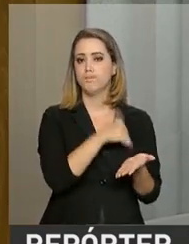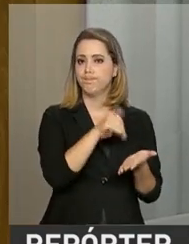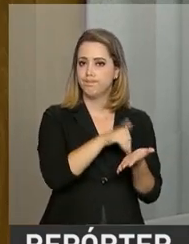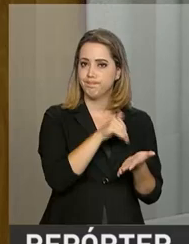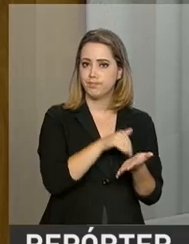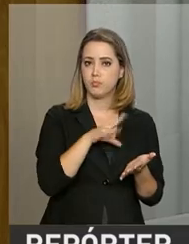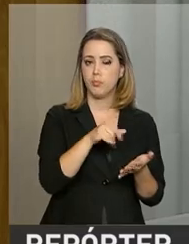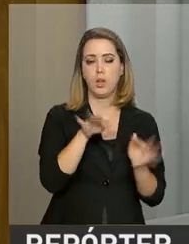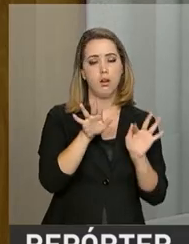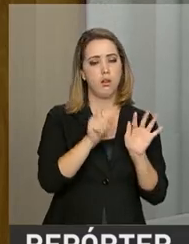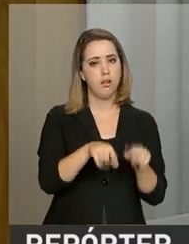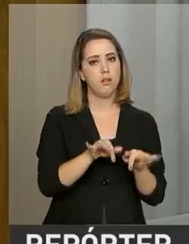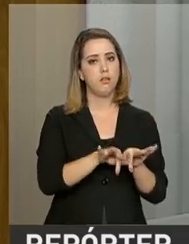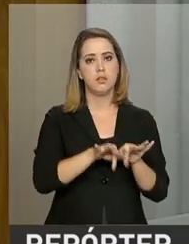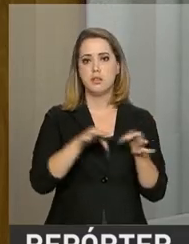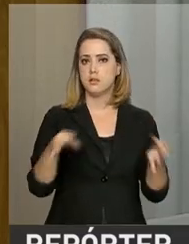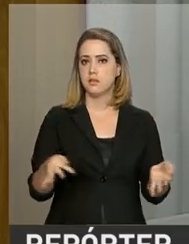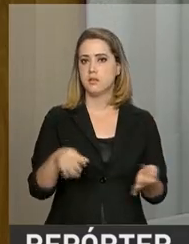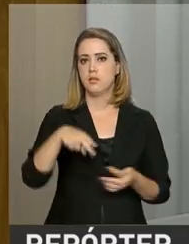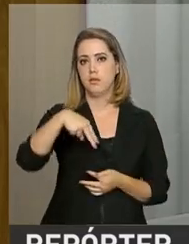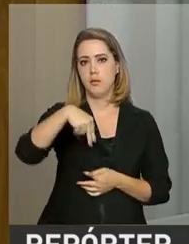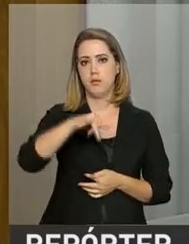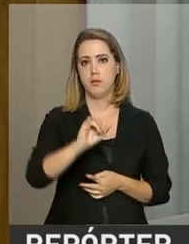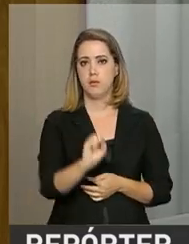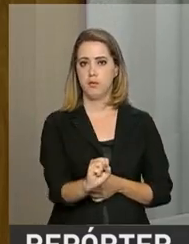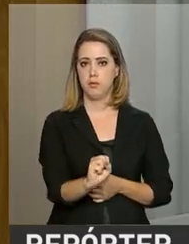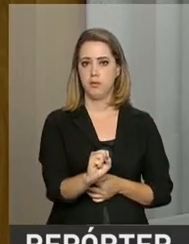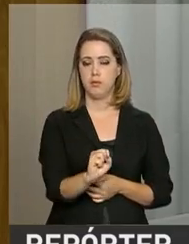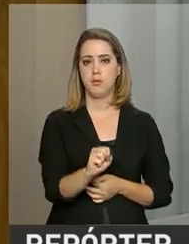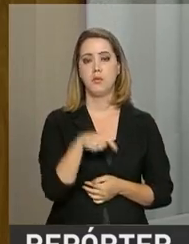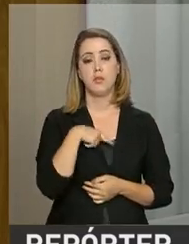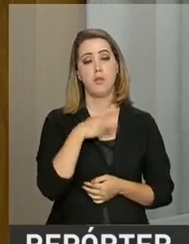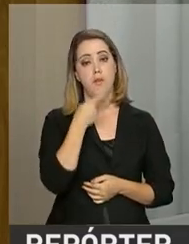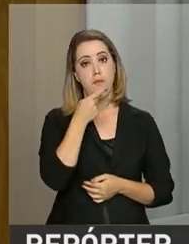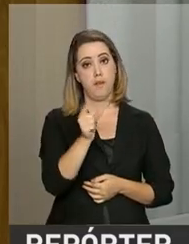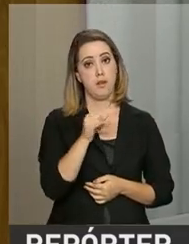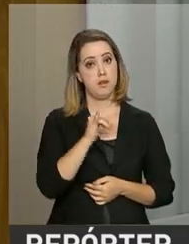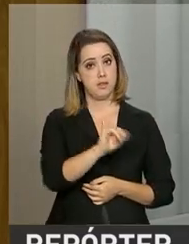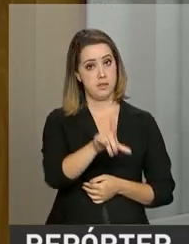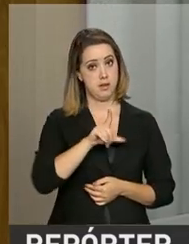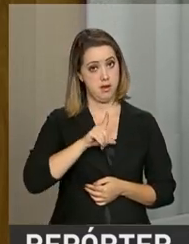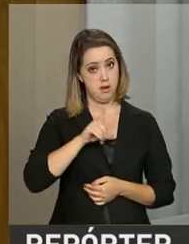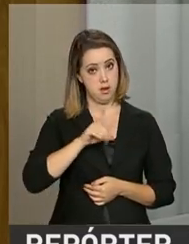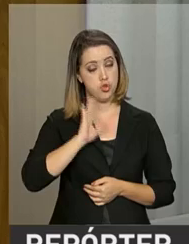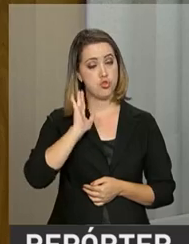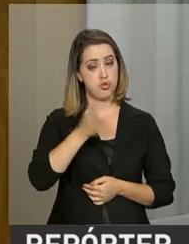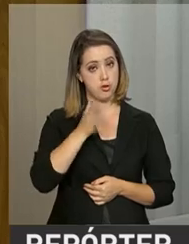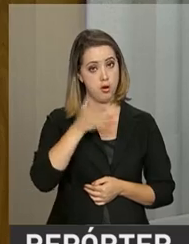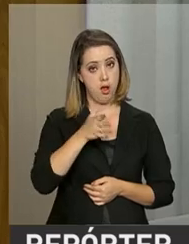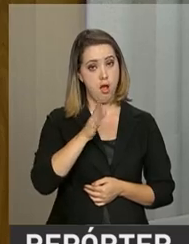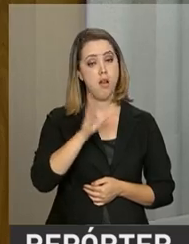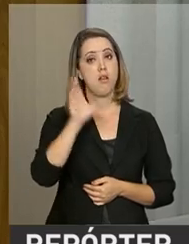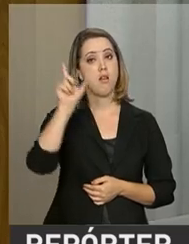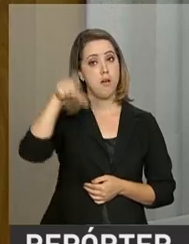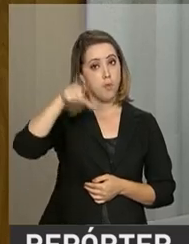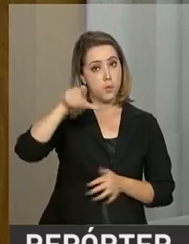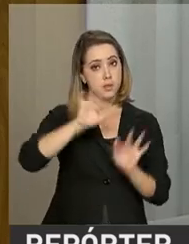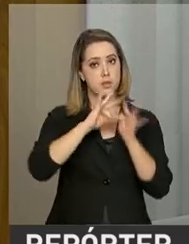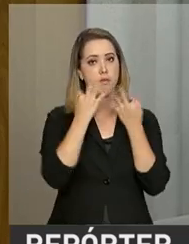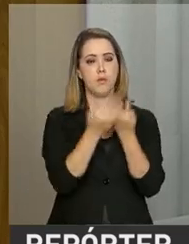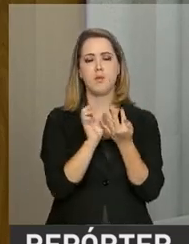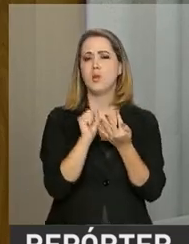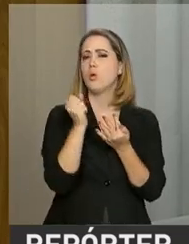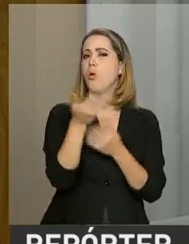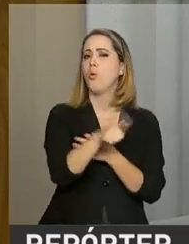é muito simples o niis que é o número de identificação social eu disse se você tá cadastrado no Bolsa Família em algum programa social do